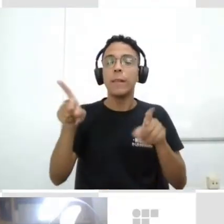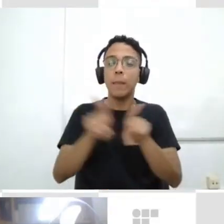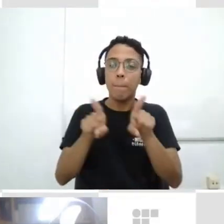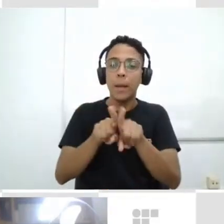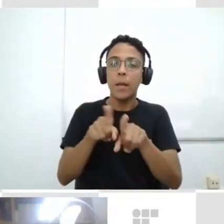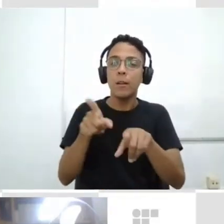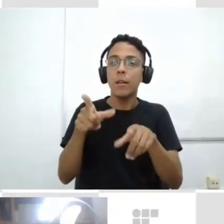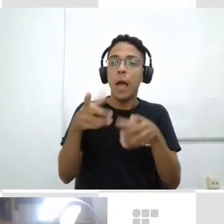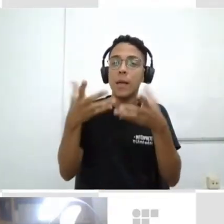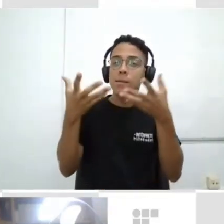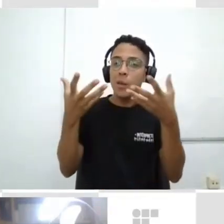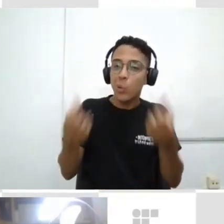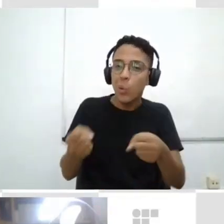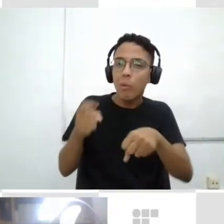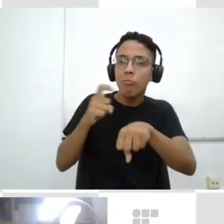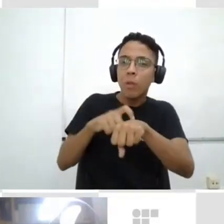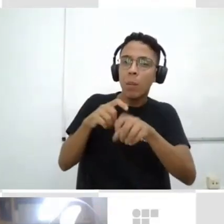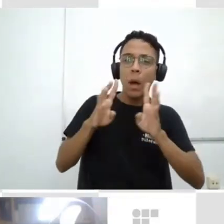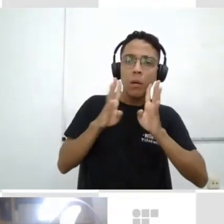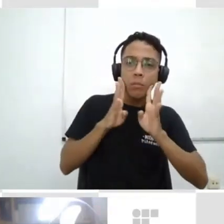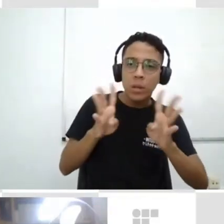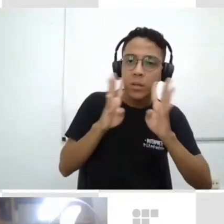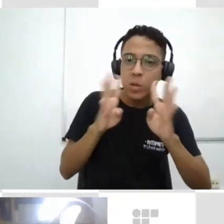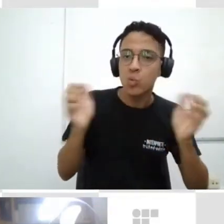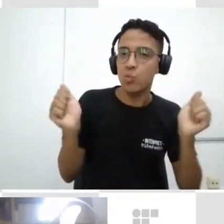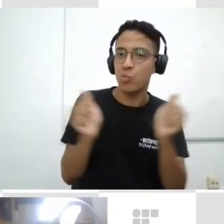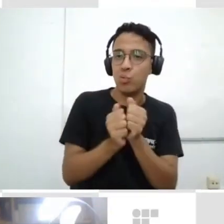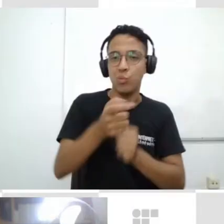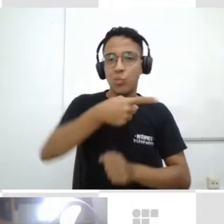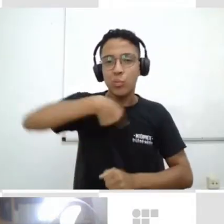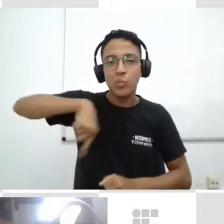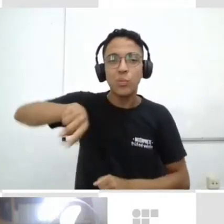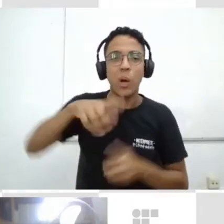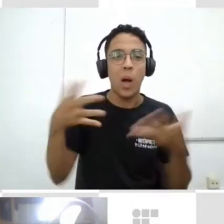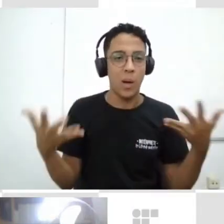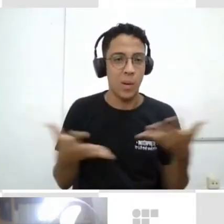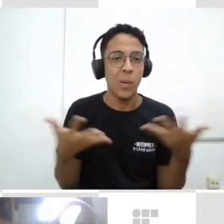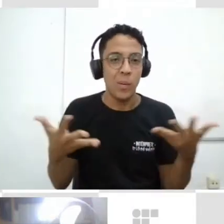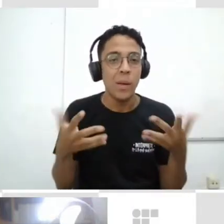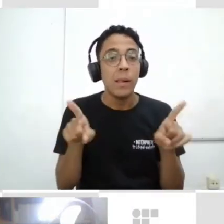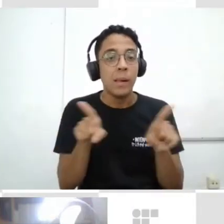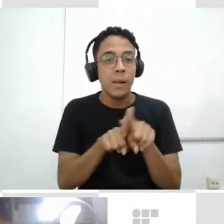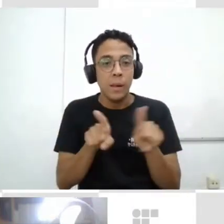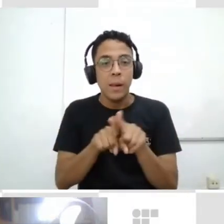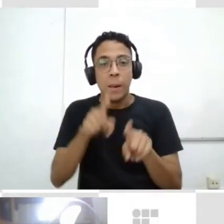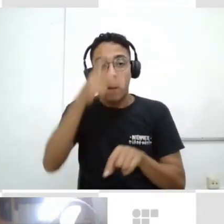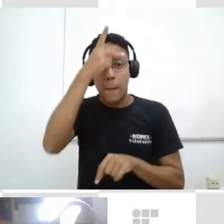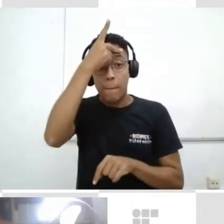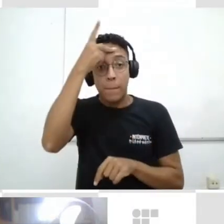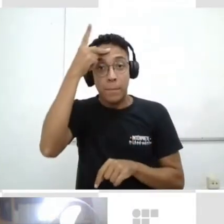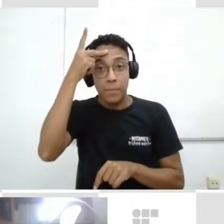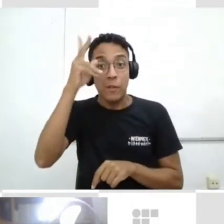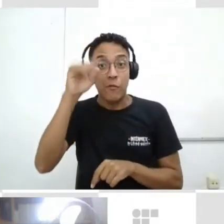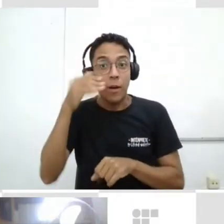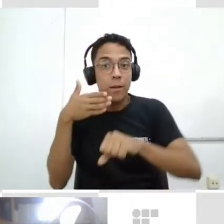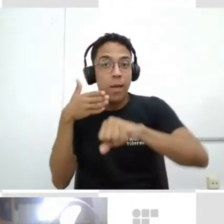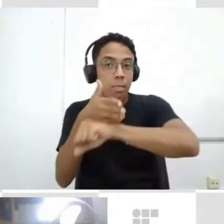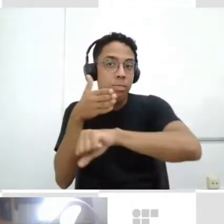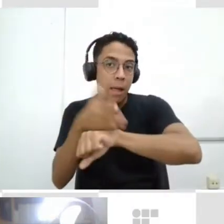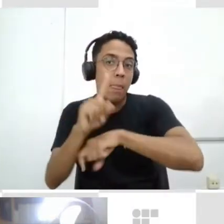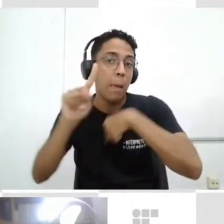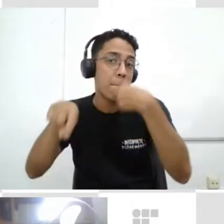seu tempo também para estarem conosco hoje aqui, né? E as pessoas que também vão acessar ainda,